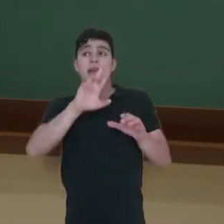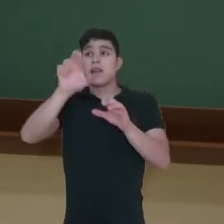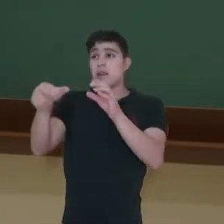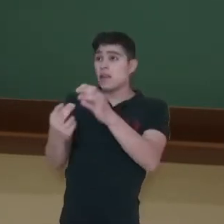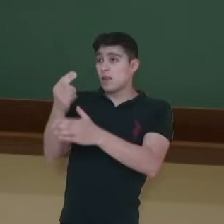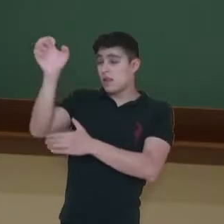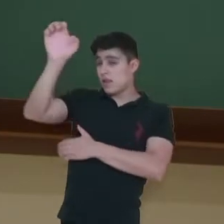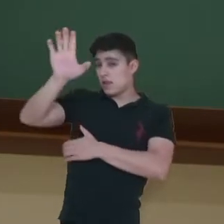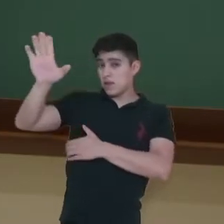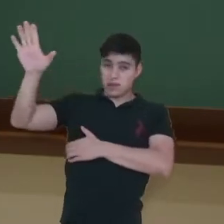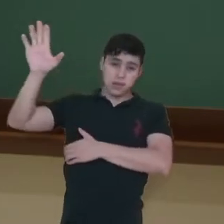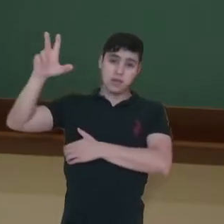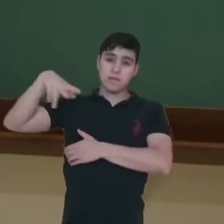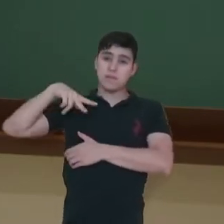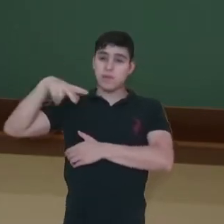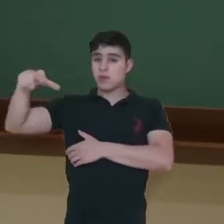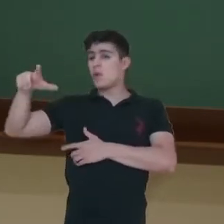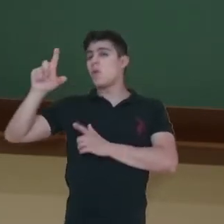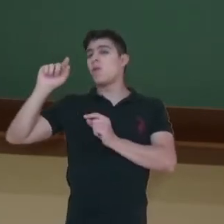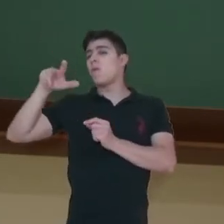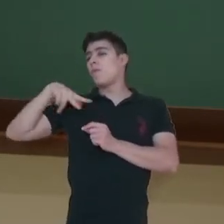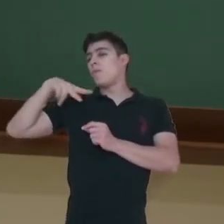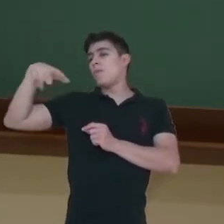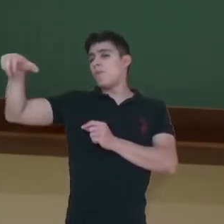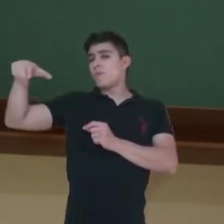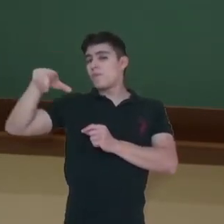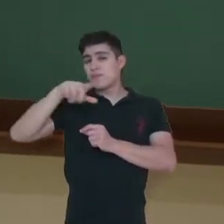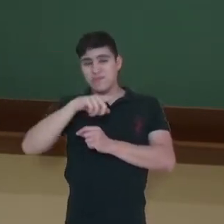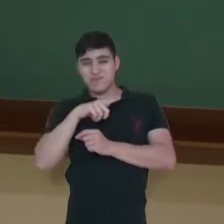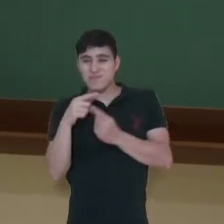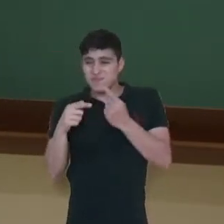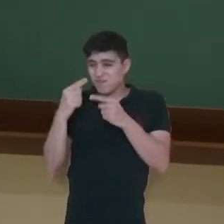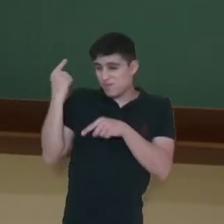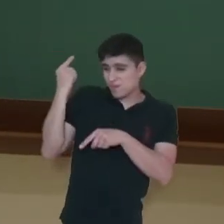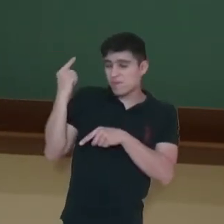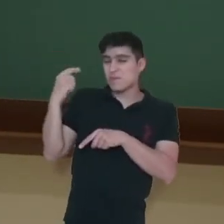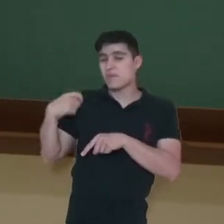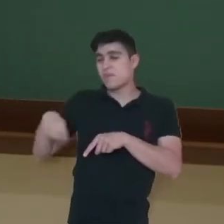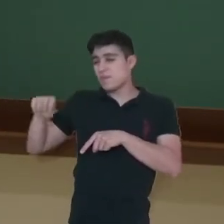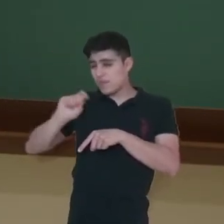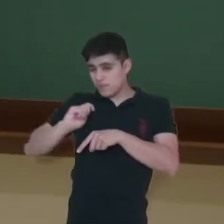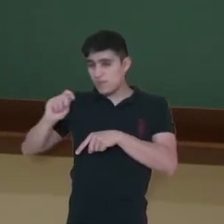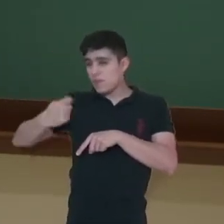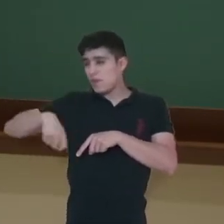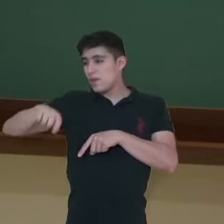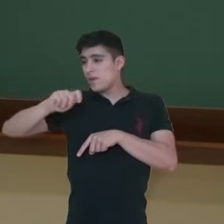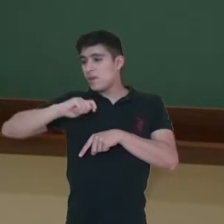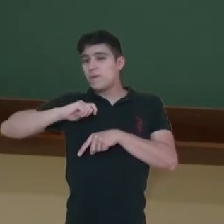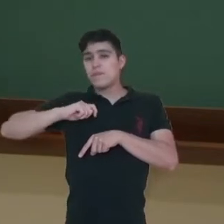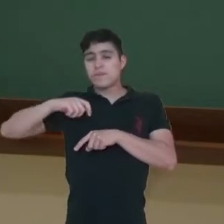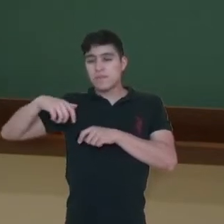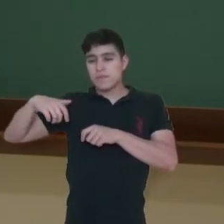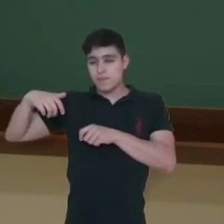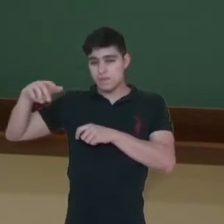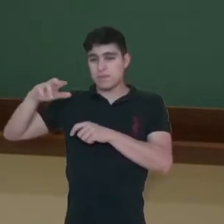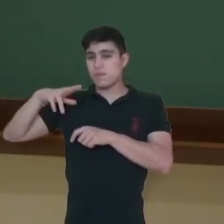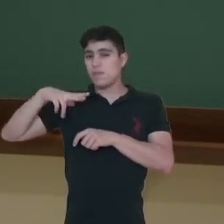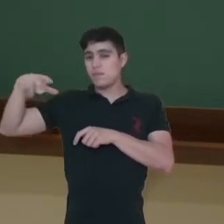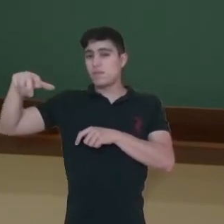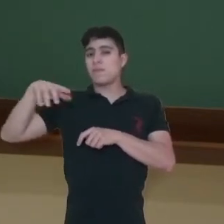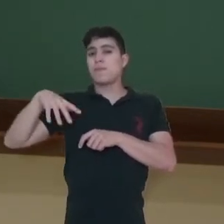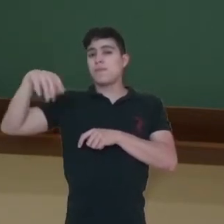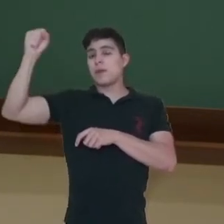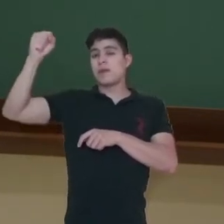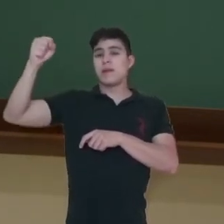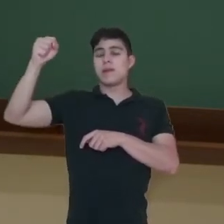a tendência de Portugal. Portugal, como ela tinha uma certa inimizade com a Espanha pega o Renascimento italiano, Portugal ela pega o Renascimento